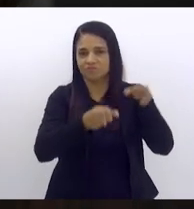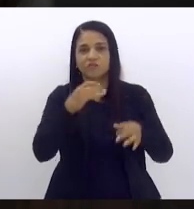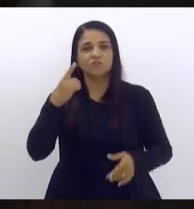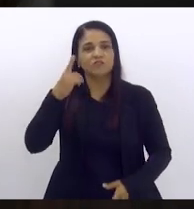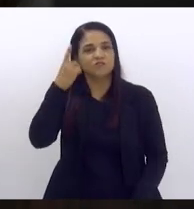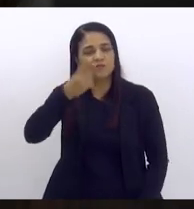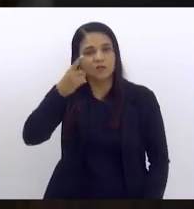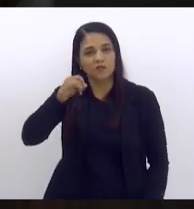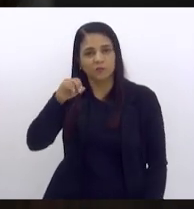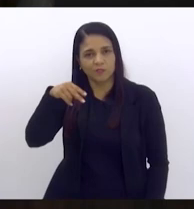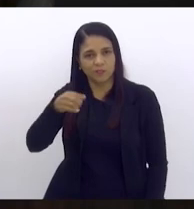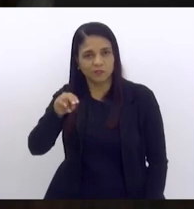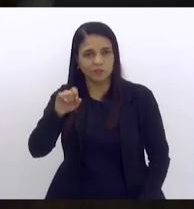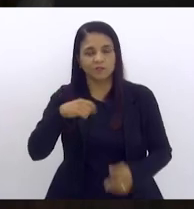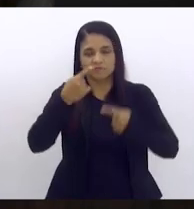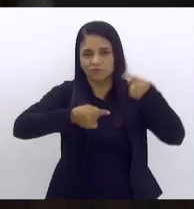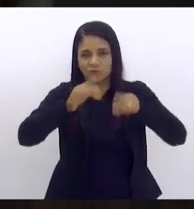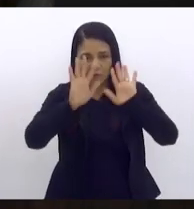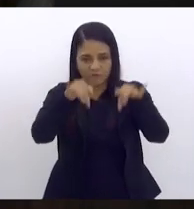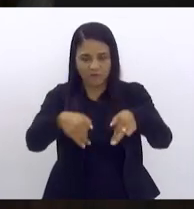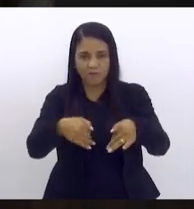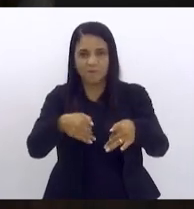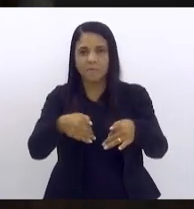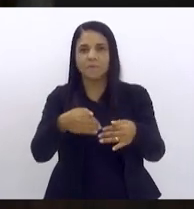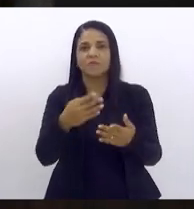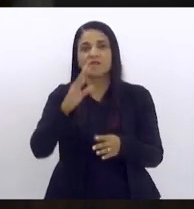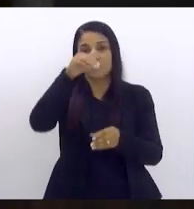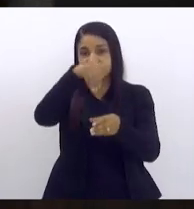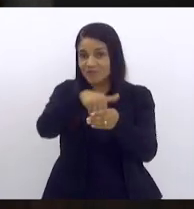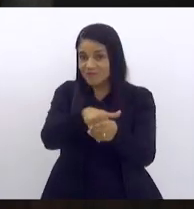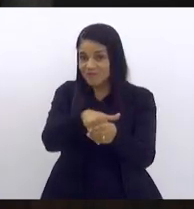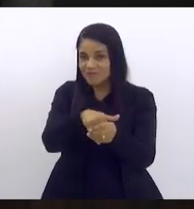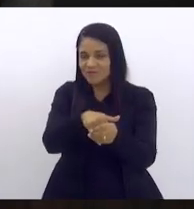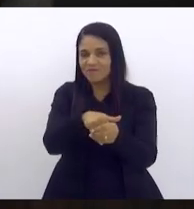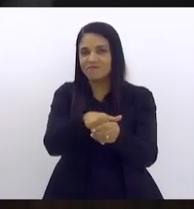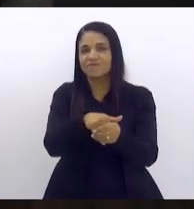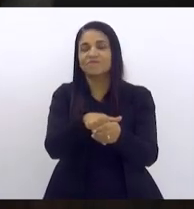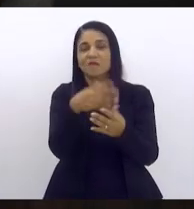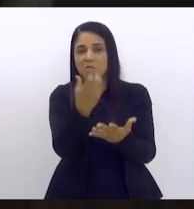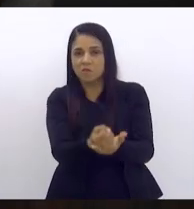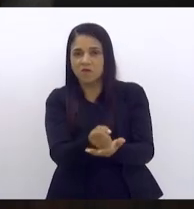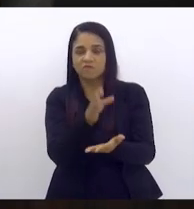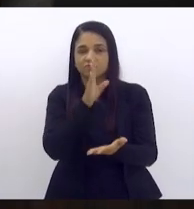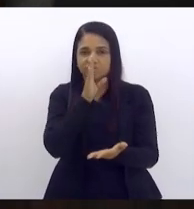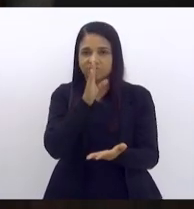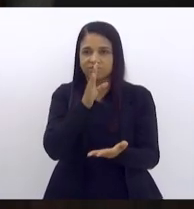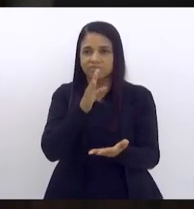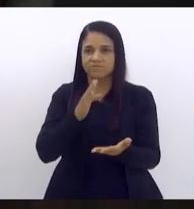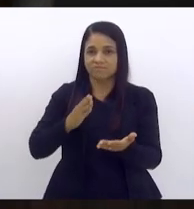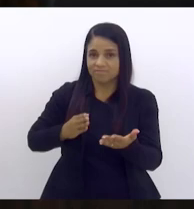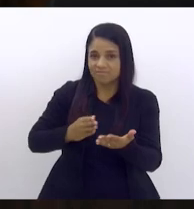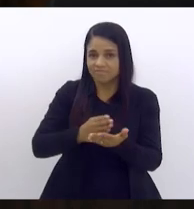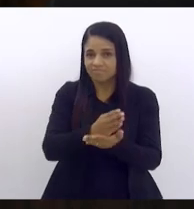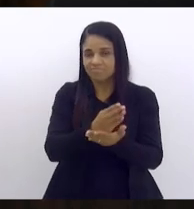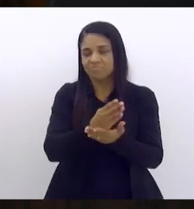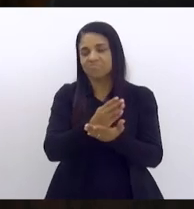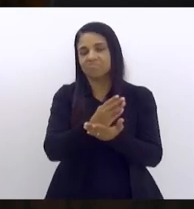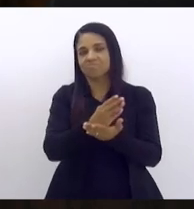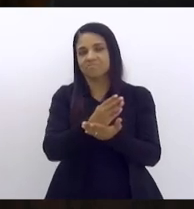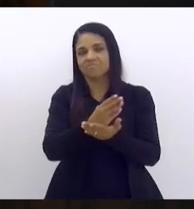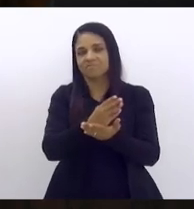discussão. Não havendo quem queira discutir, encerrada a discussão. Em votação. O senhor que aprovado em primeira,